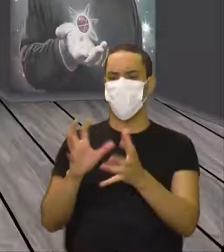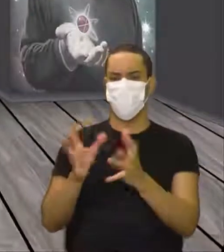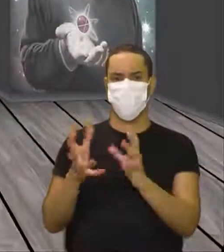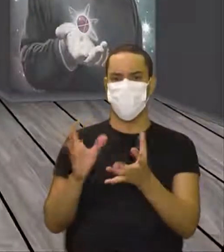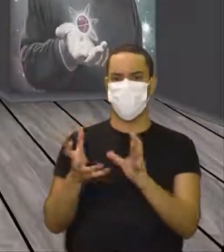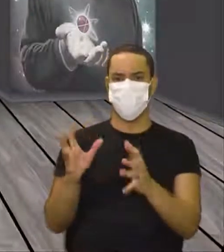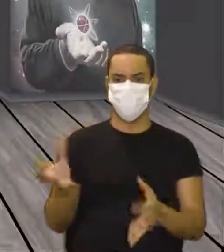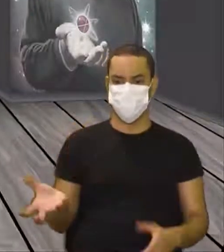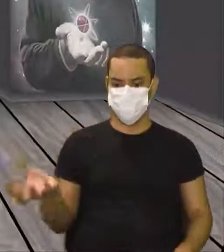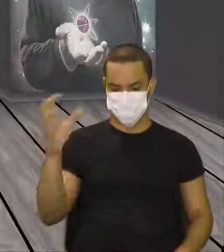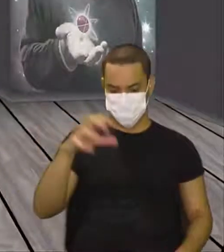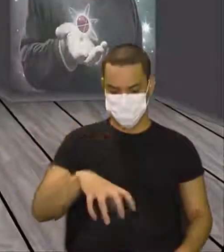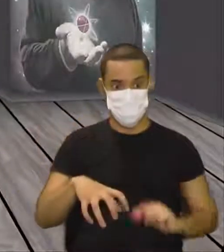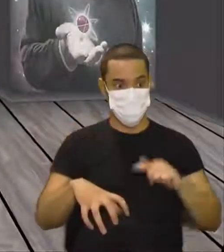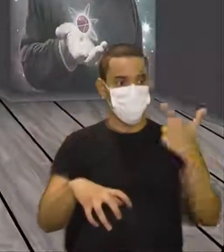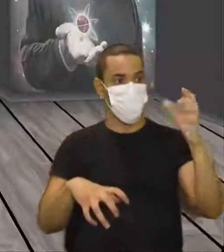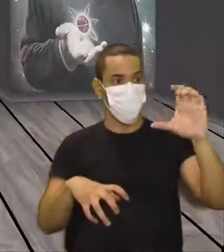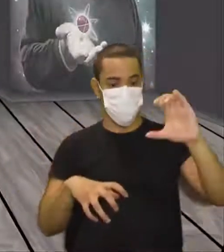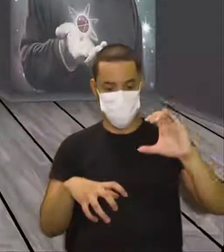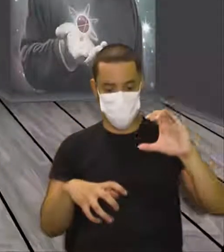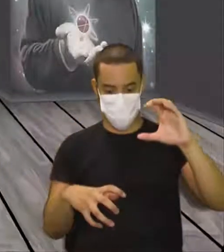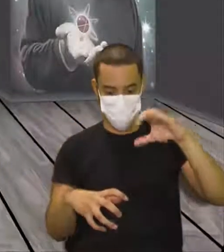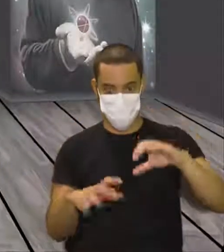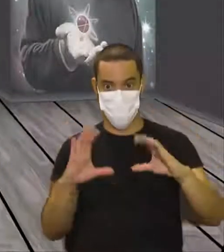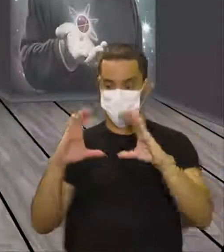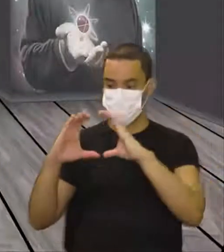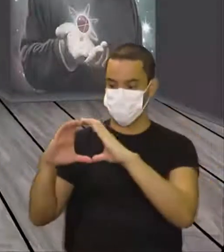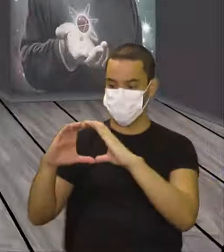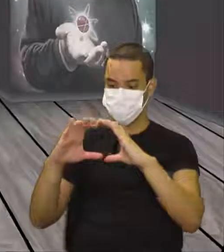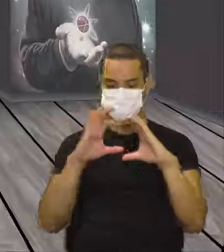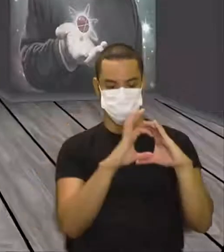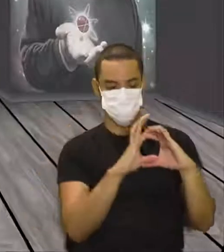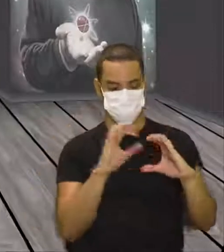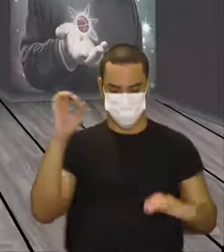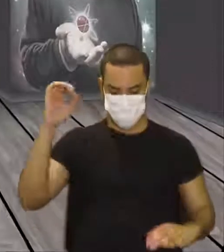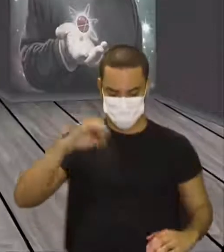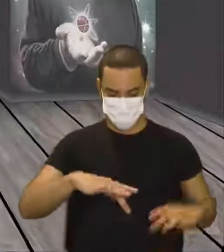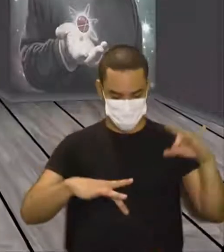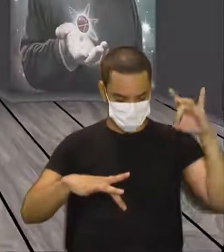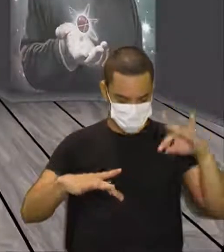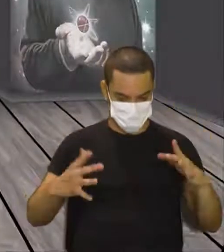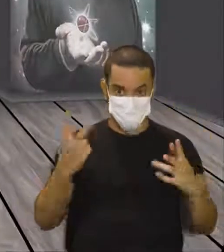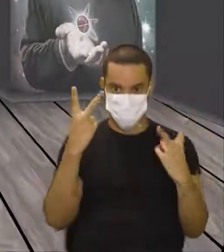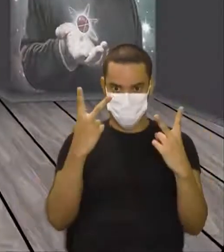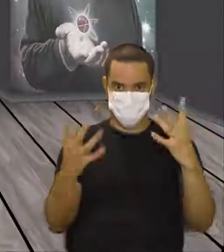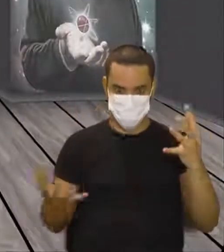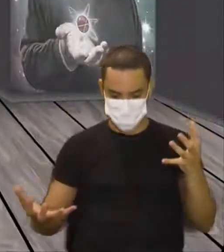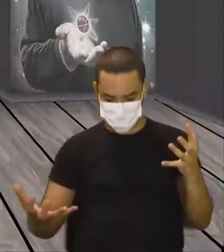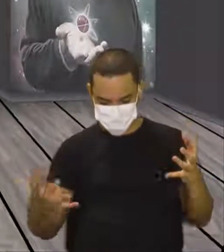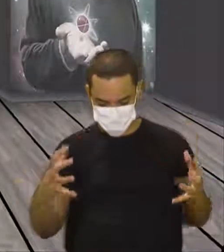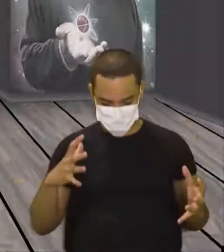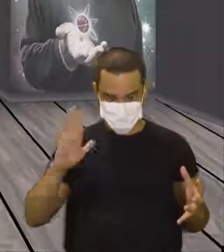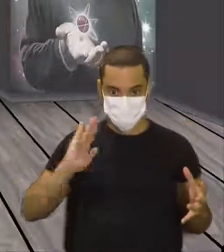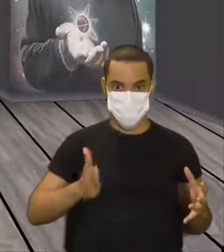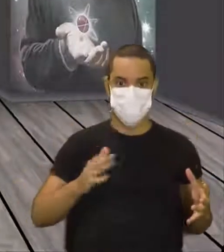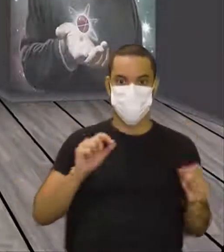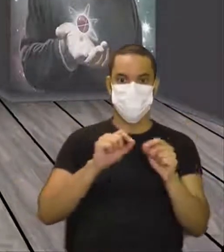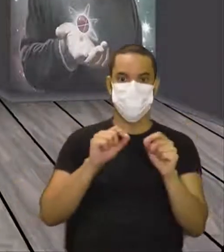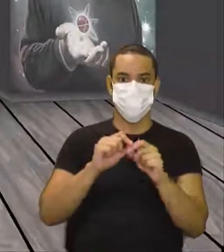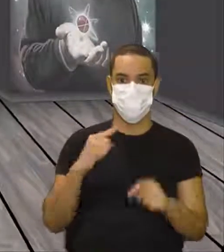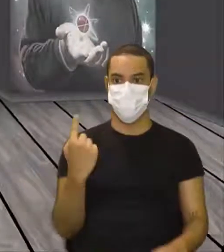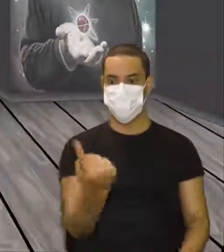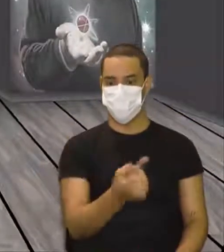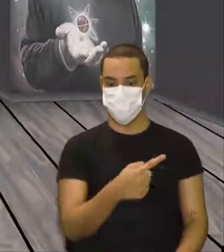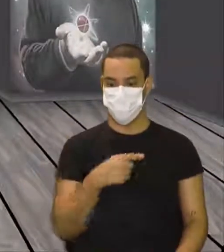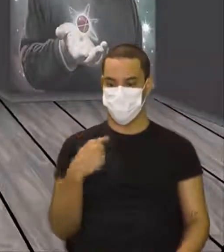depois você pega uma bola menor, você joga, o que vai acontecer? Por ele ter deformado ali o espaço, ele vai fazer esse